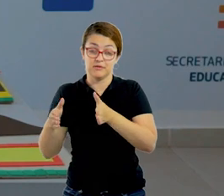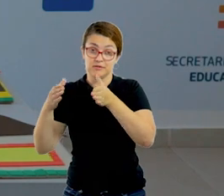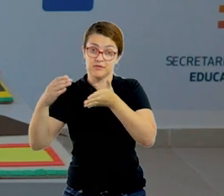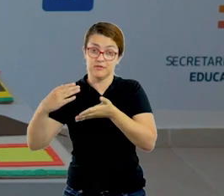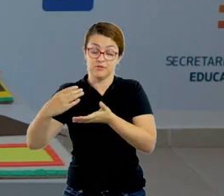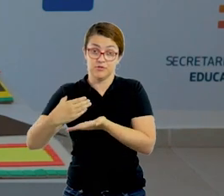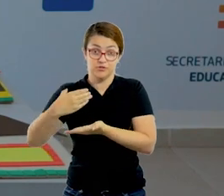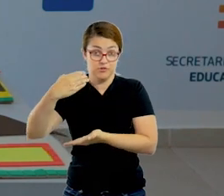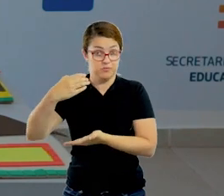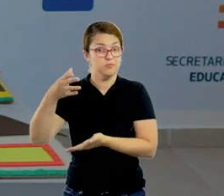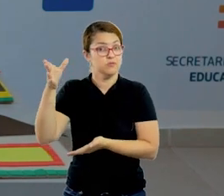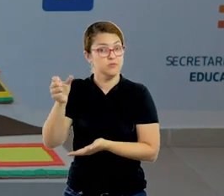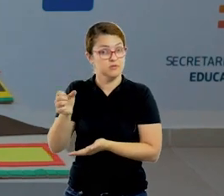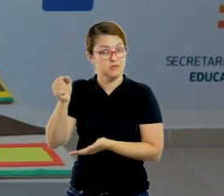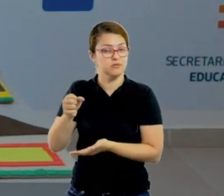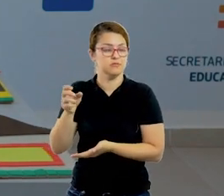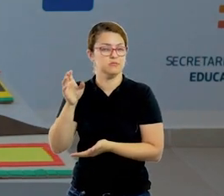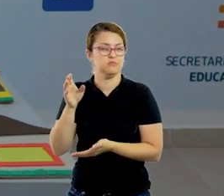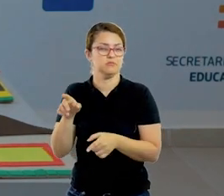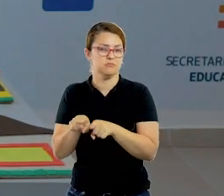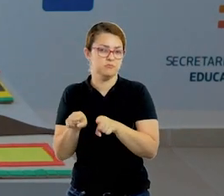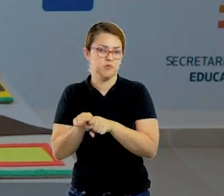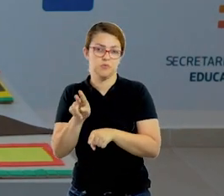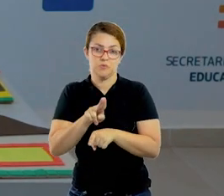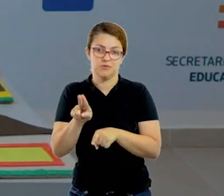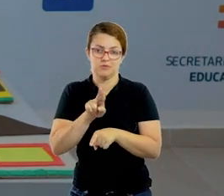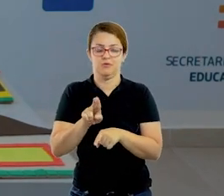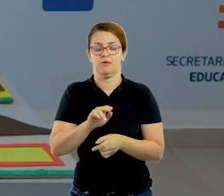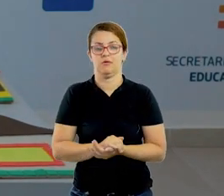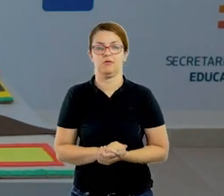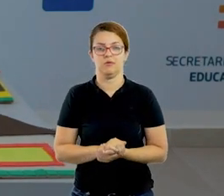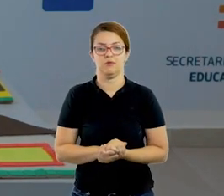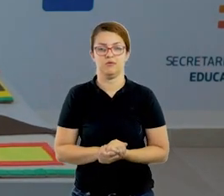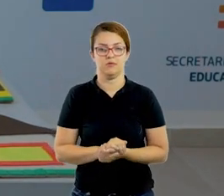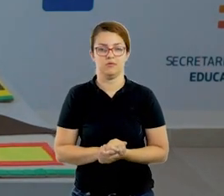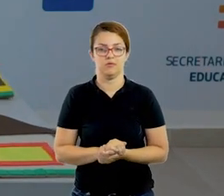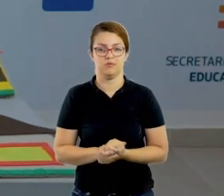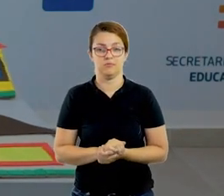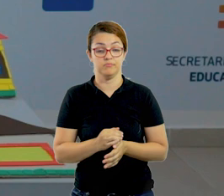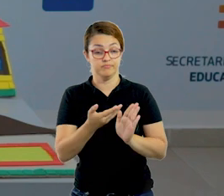metalizada, dá um efeito legal, tá? Essa e essa atividade,